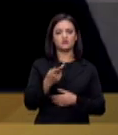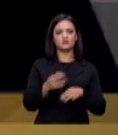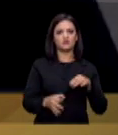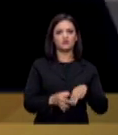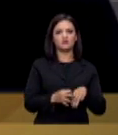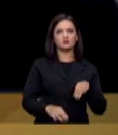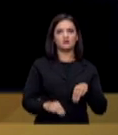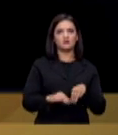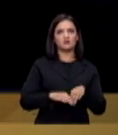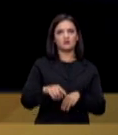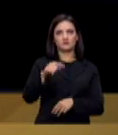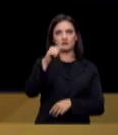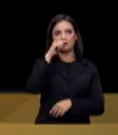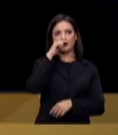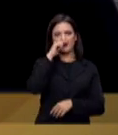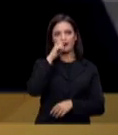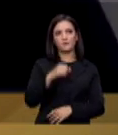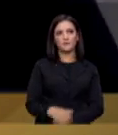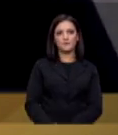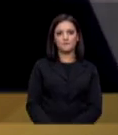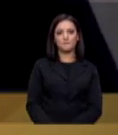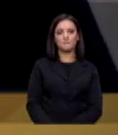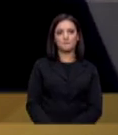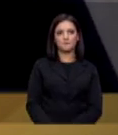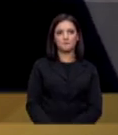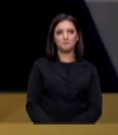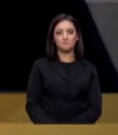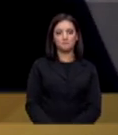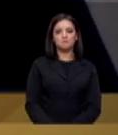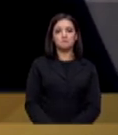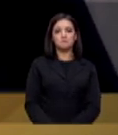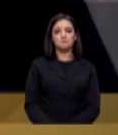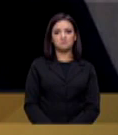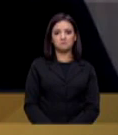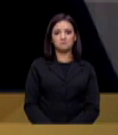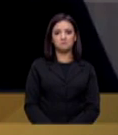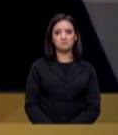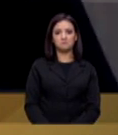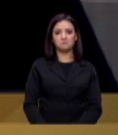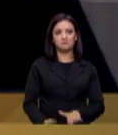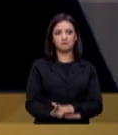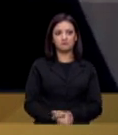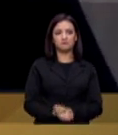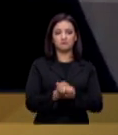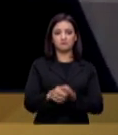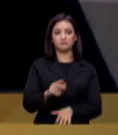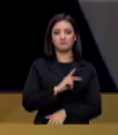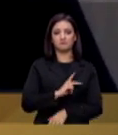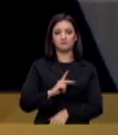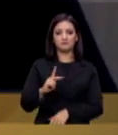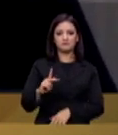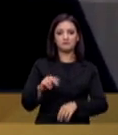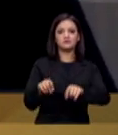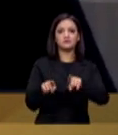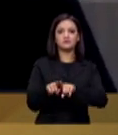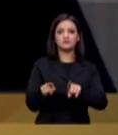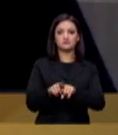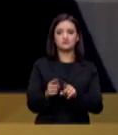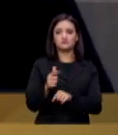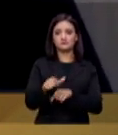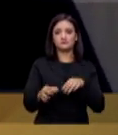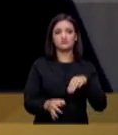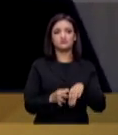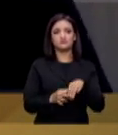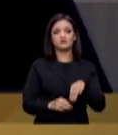Muito obrigado, senhor presidente. Cumprimento Vossa Excelência, os eminentes pares, de modo especial,